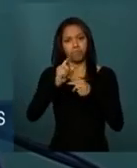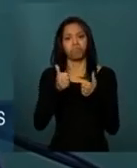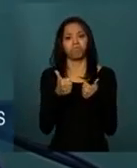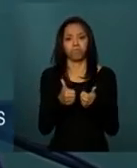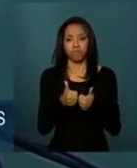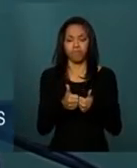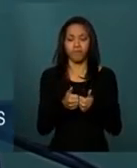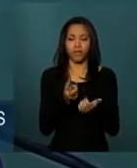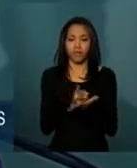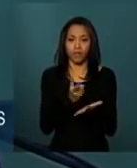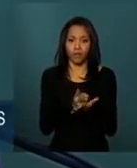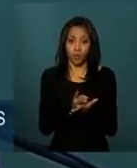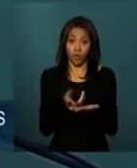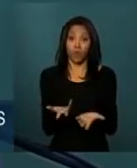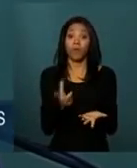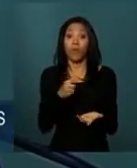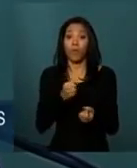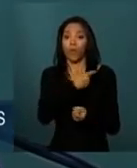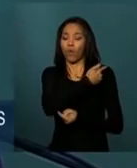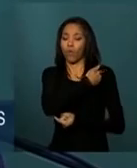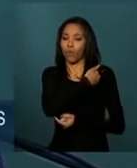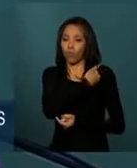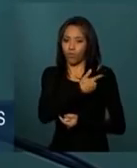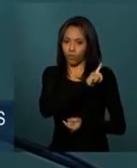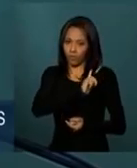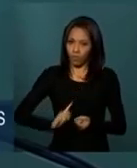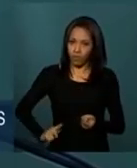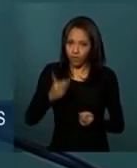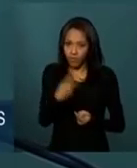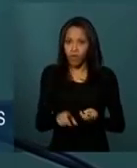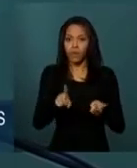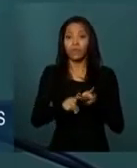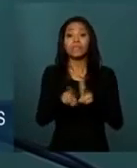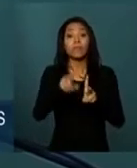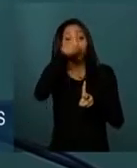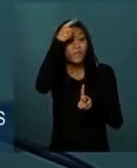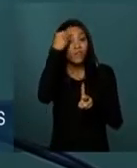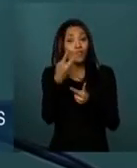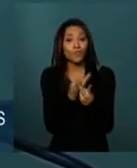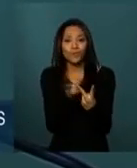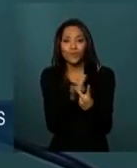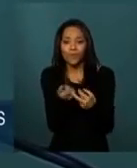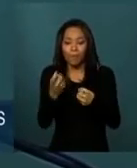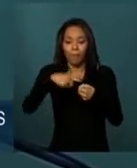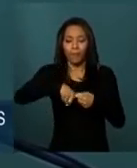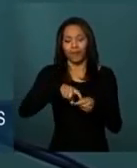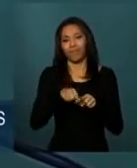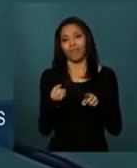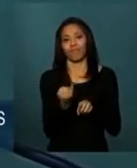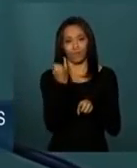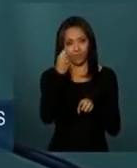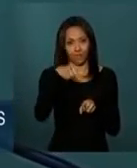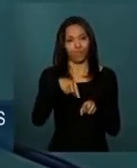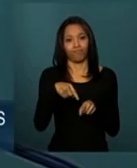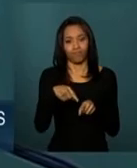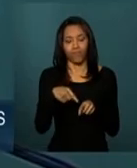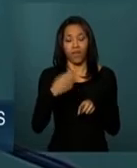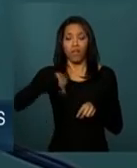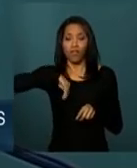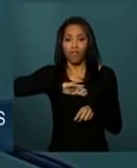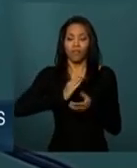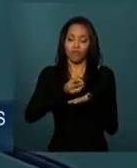republicana com o governador e o prefeito, são muito importantes. Nós vamos colocar